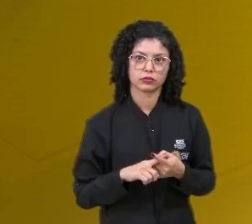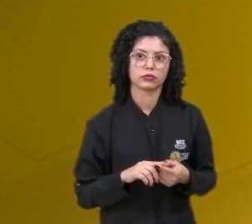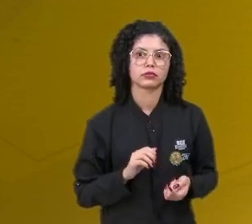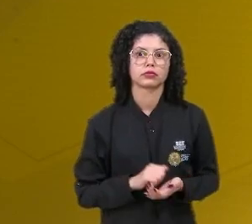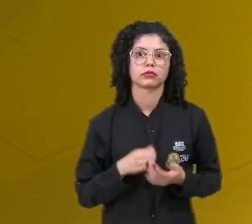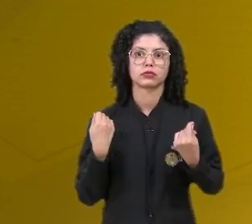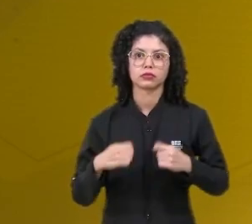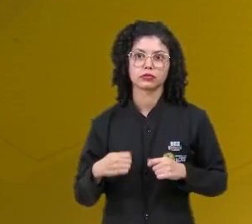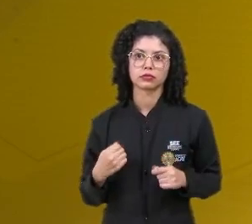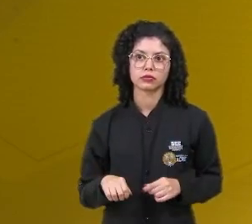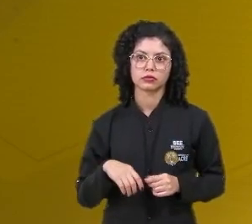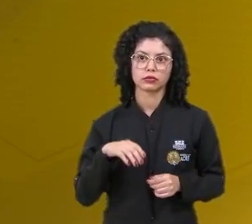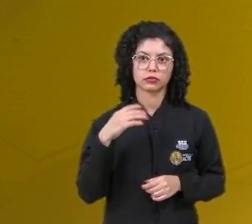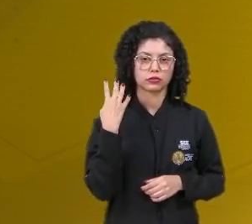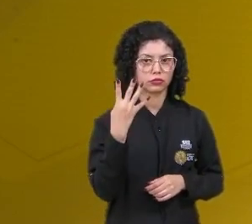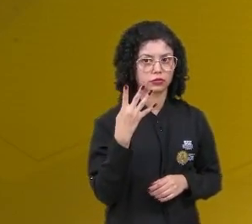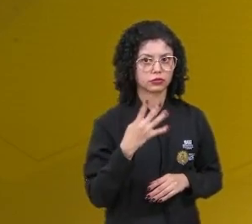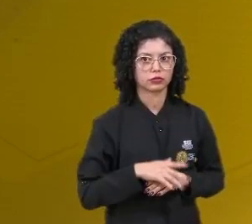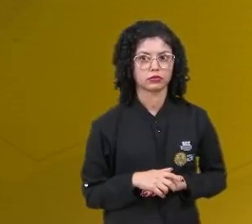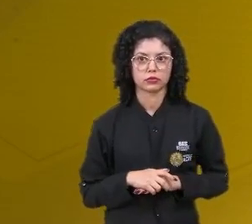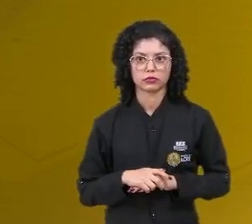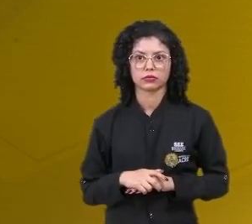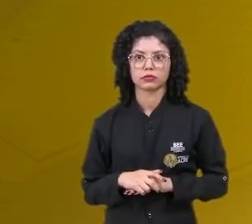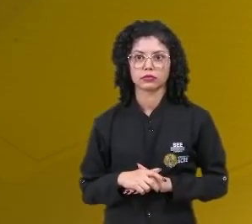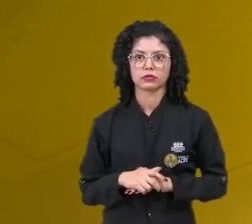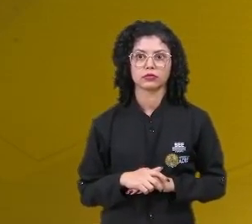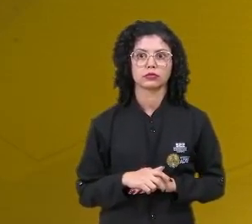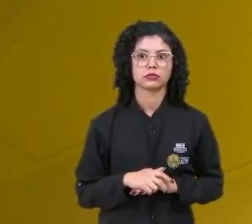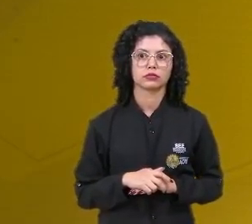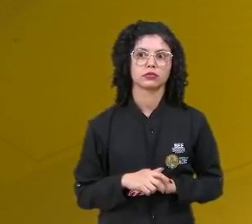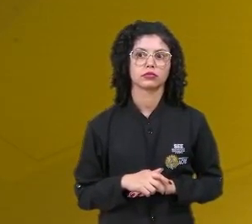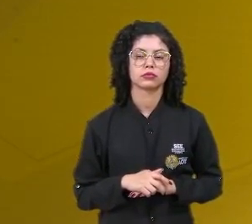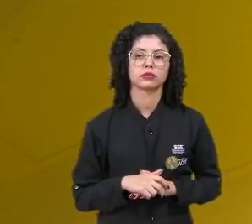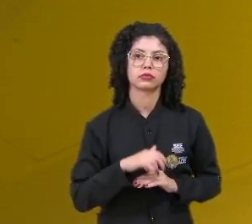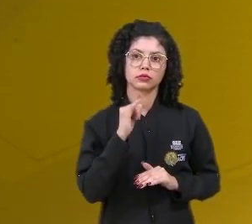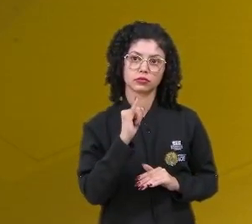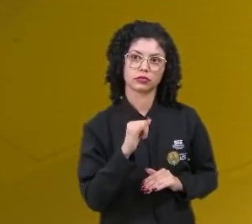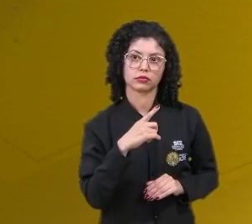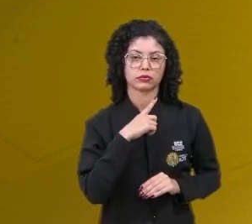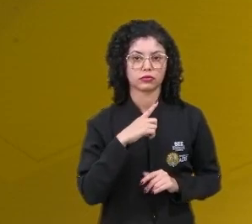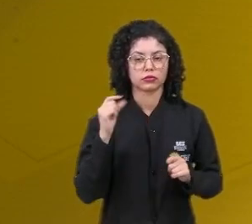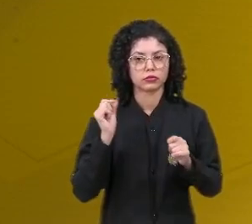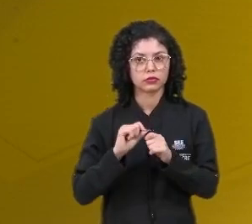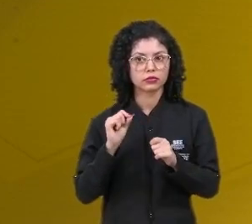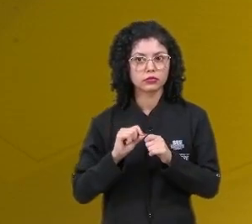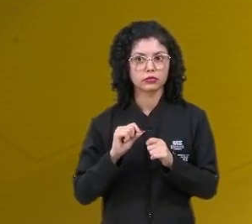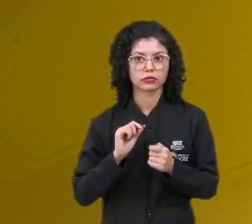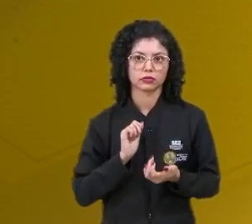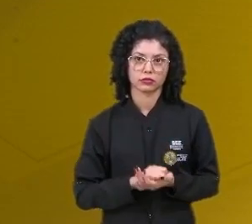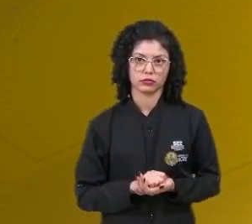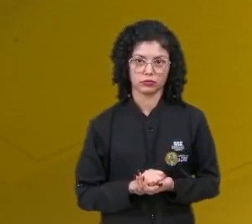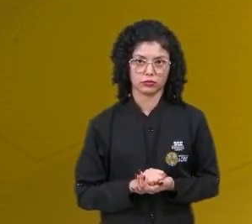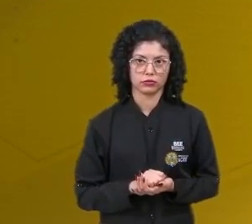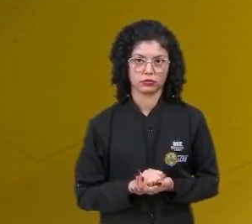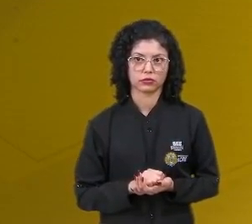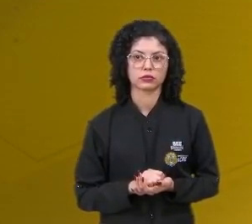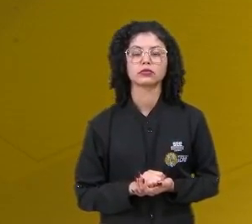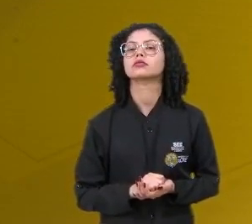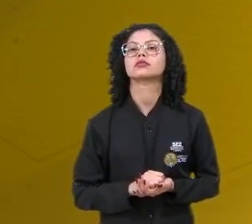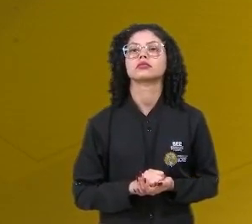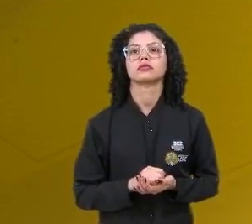carbono ele precisa fazer 4 ligações. Se o grafeno ele é formado somente por